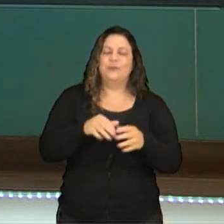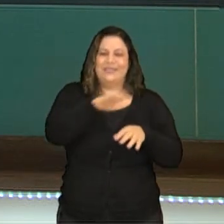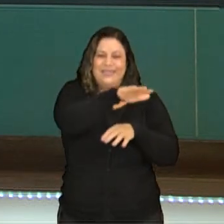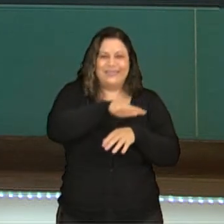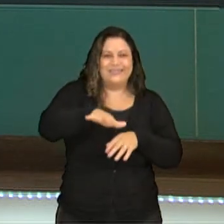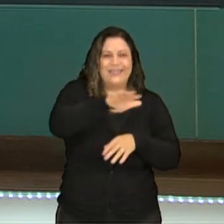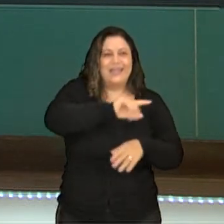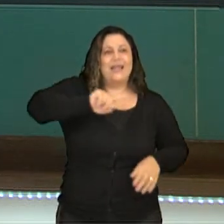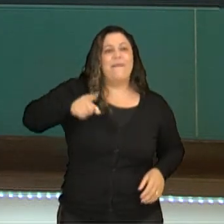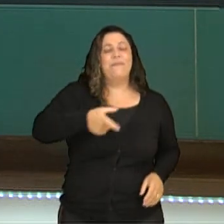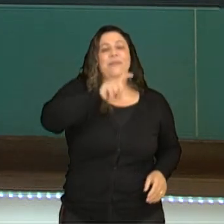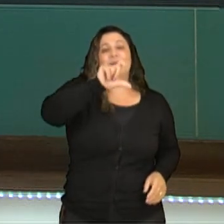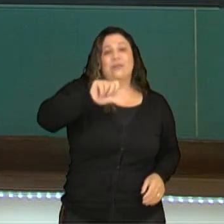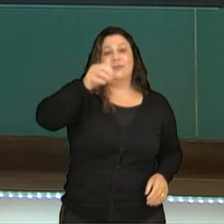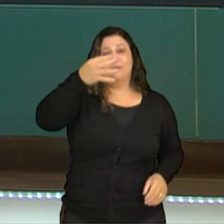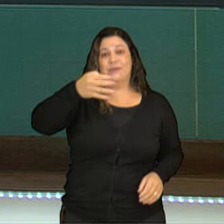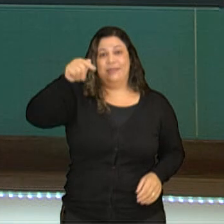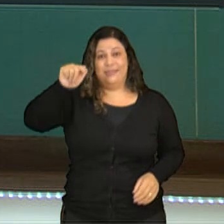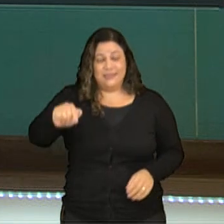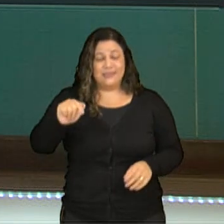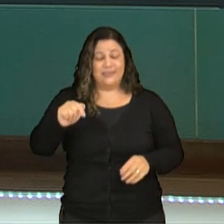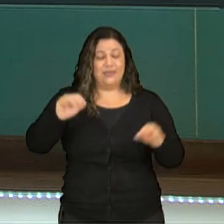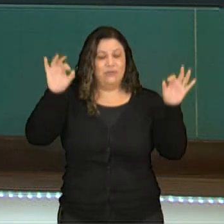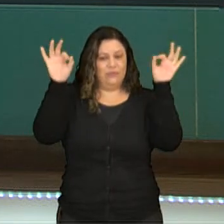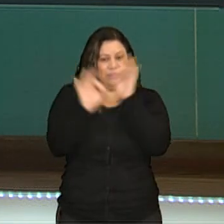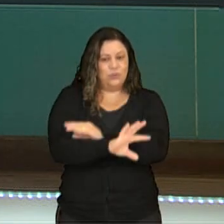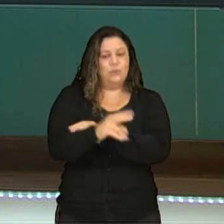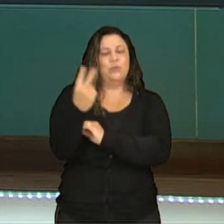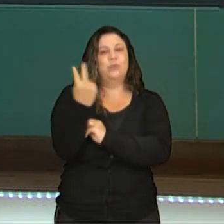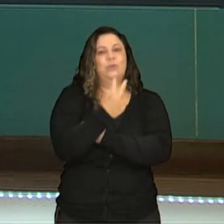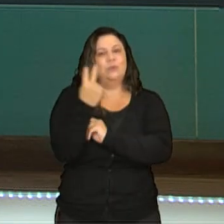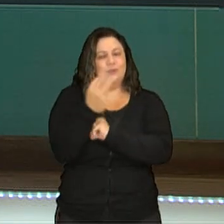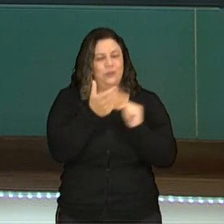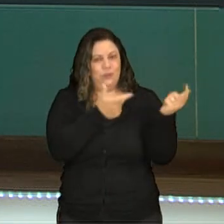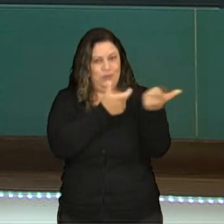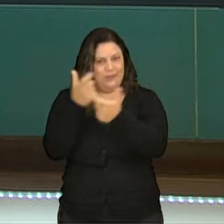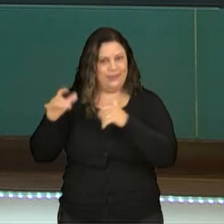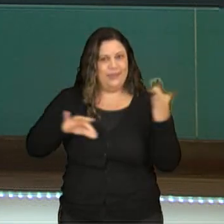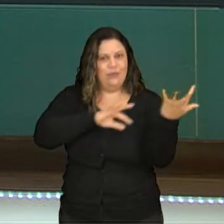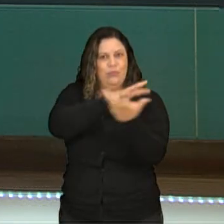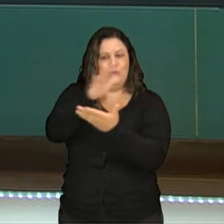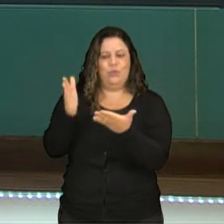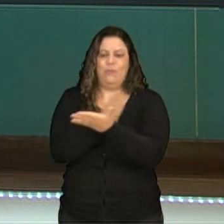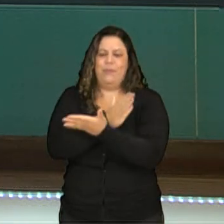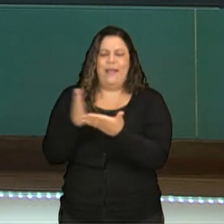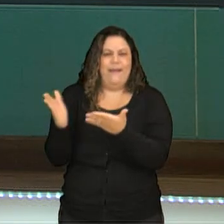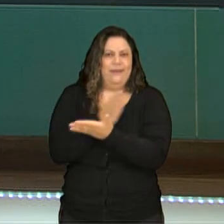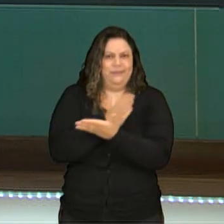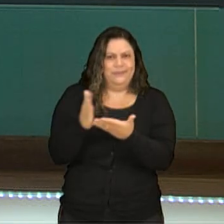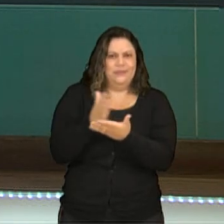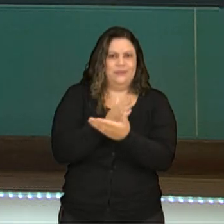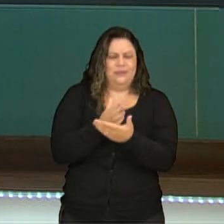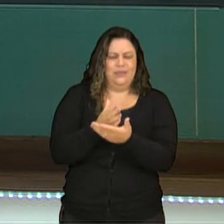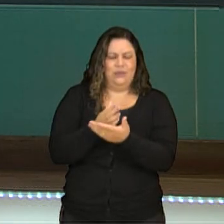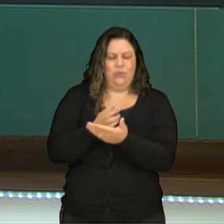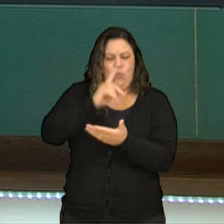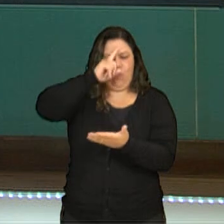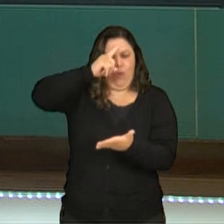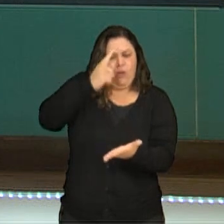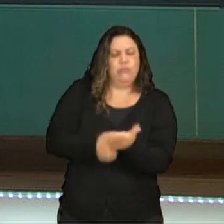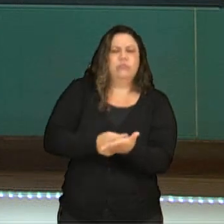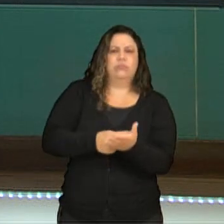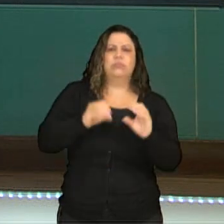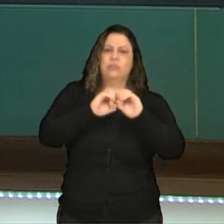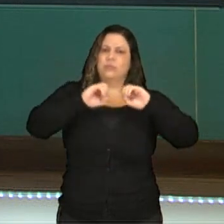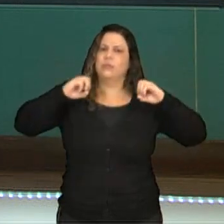a 1947, depois da Segunda Guerra Mundial, ao plano de partilha, encabeçado pela ONU, onde